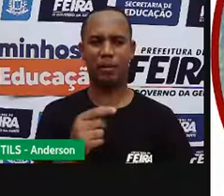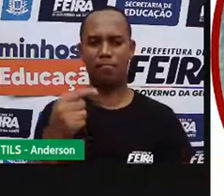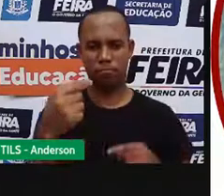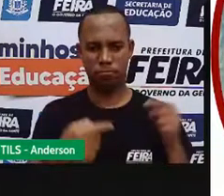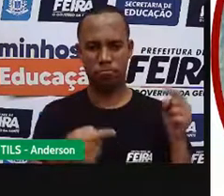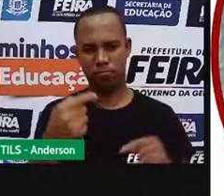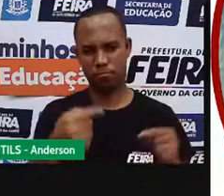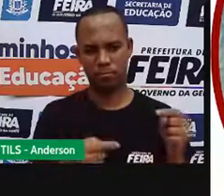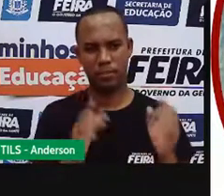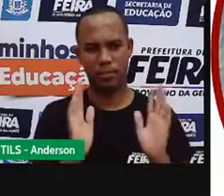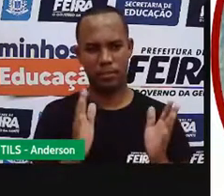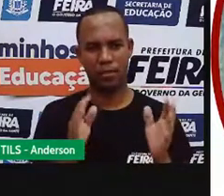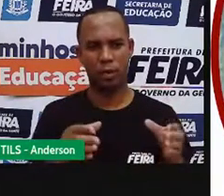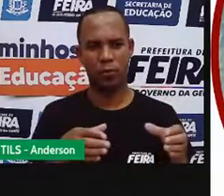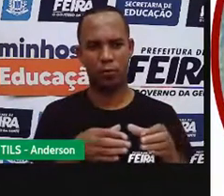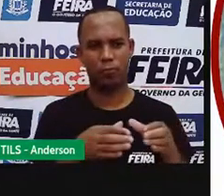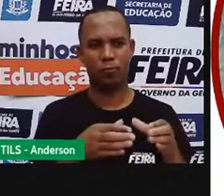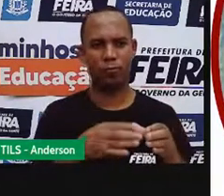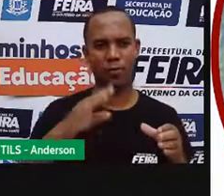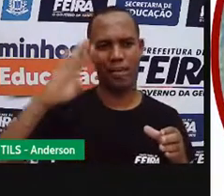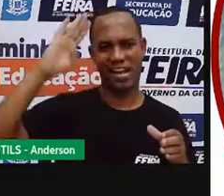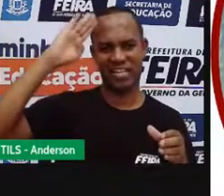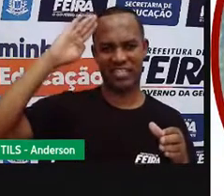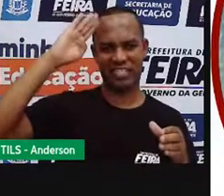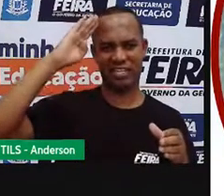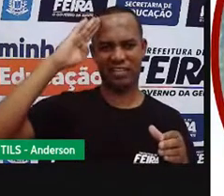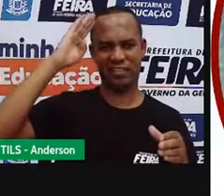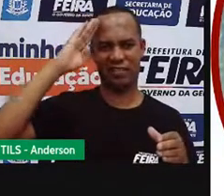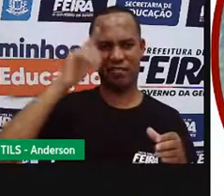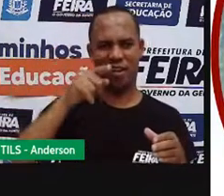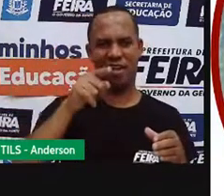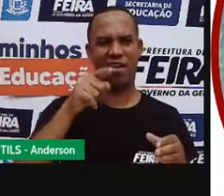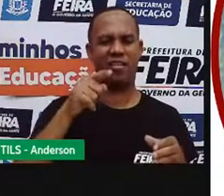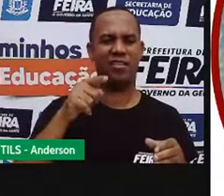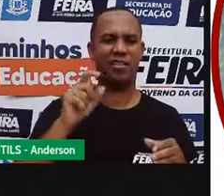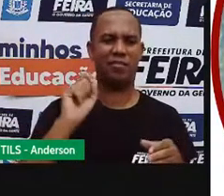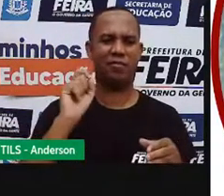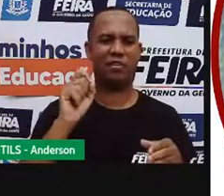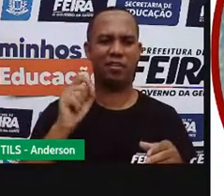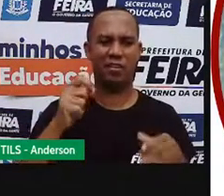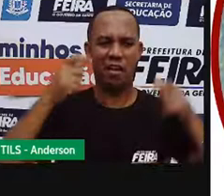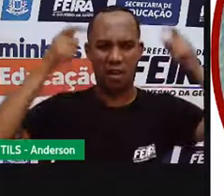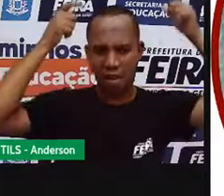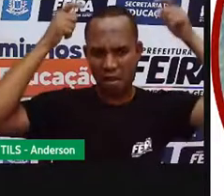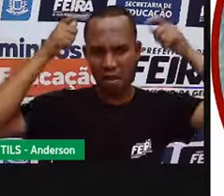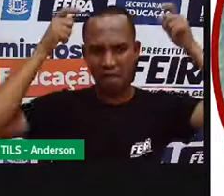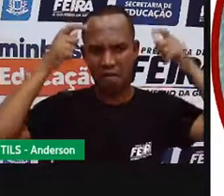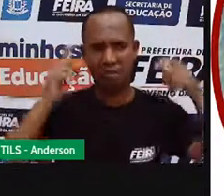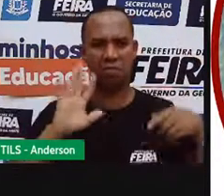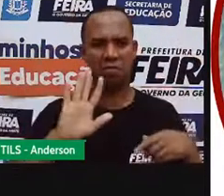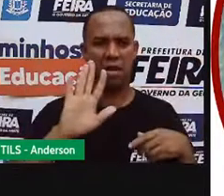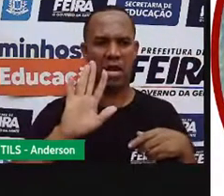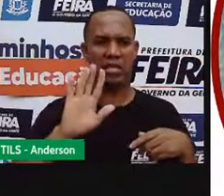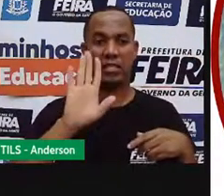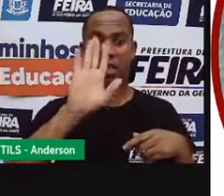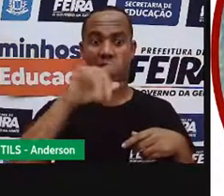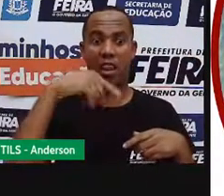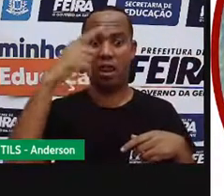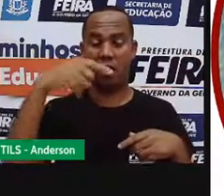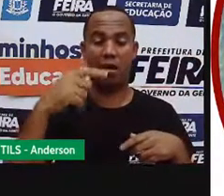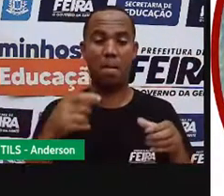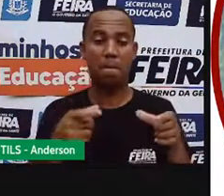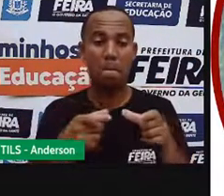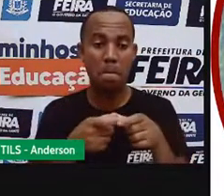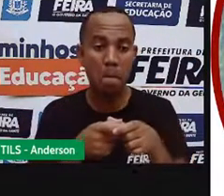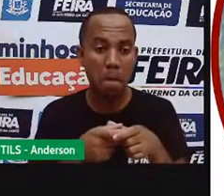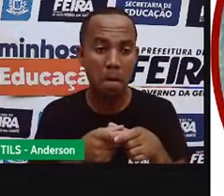Salvador, o exército que servia ao rei eram pouquíssimos militares. A maioria